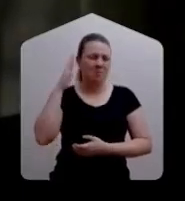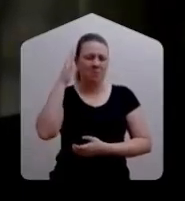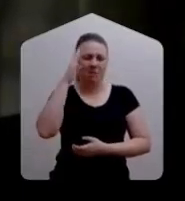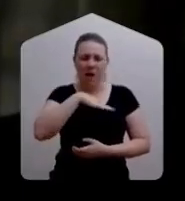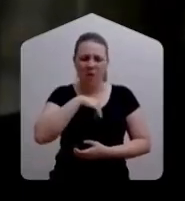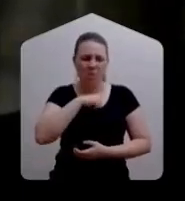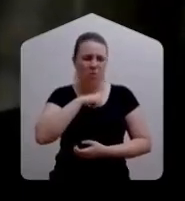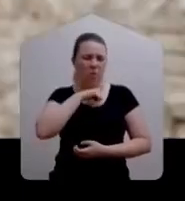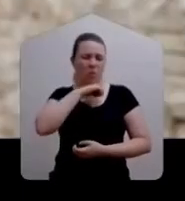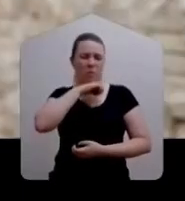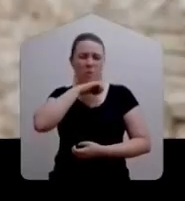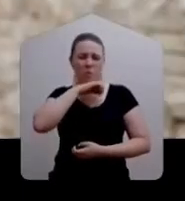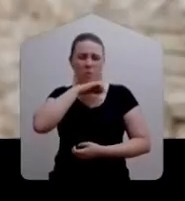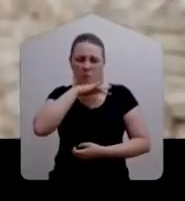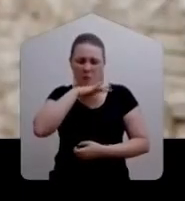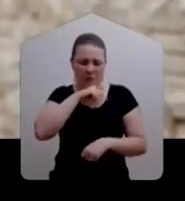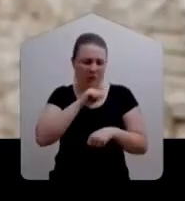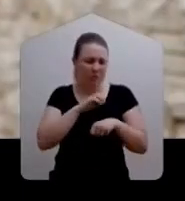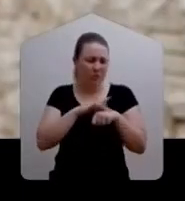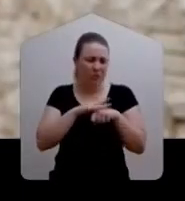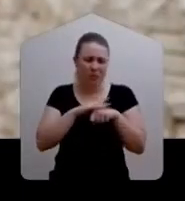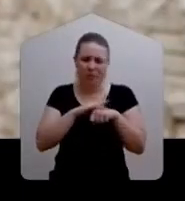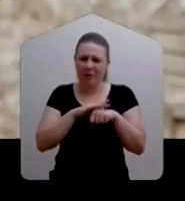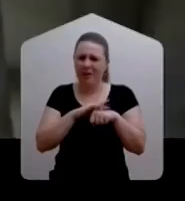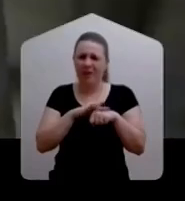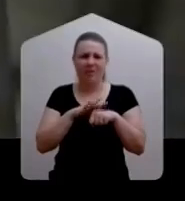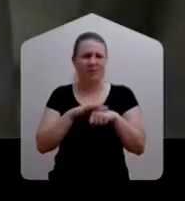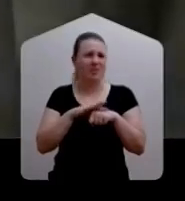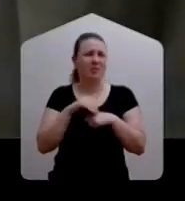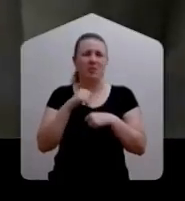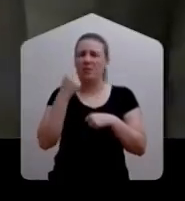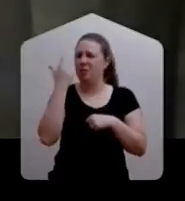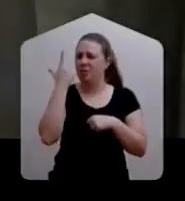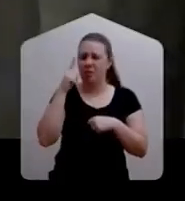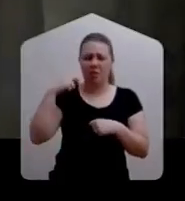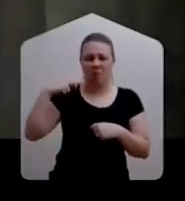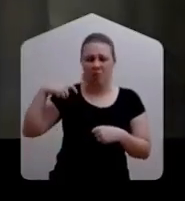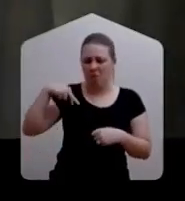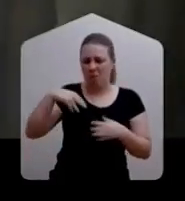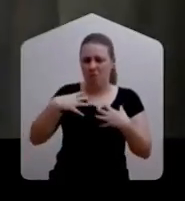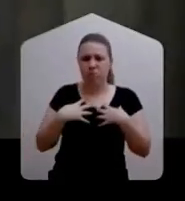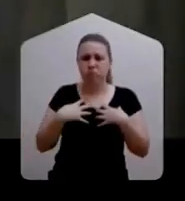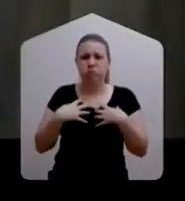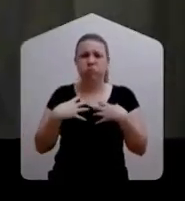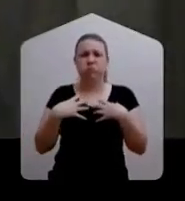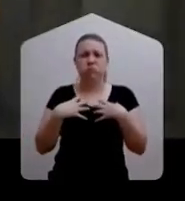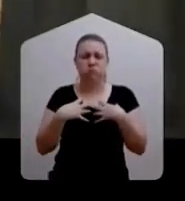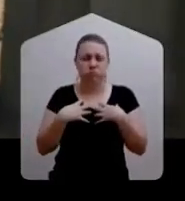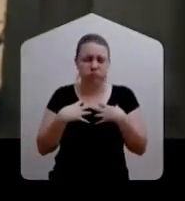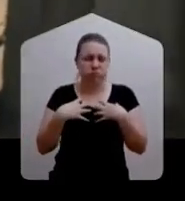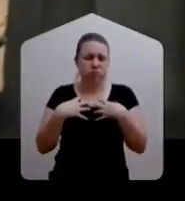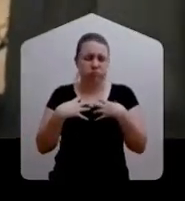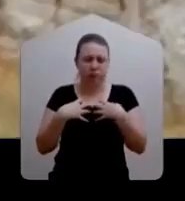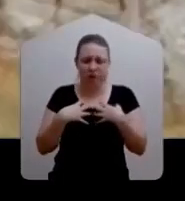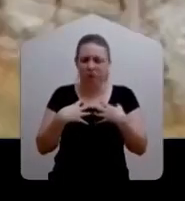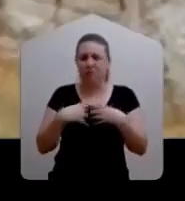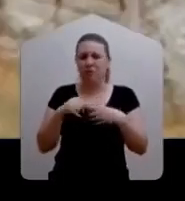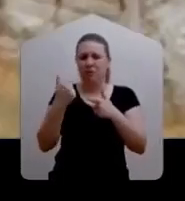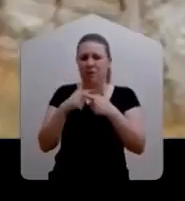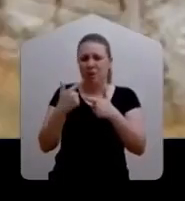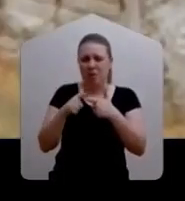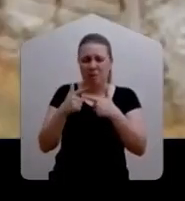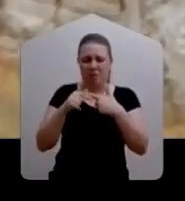Eu passei mal aqui, eu estava ruim demais. Eu não aguentava vir aqui nesse portão. Pulmão, um bronquite